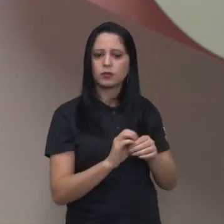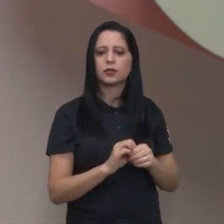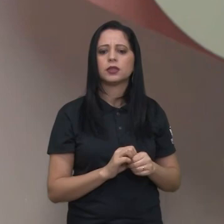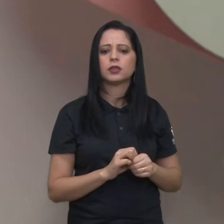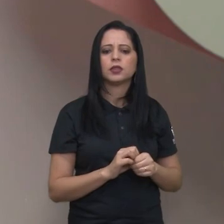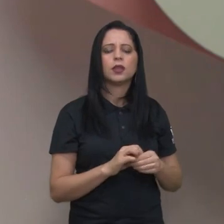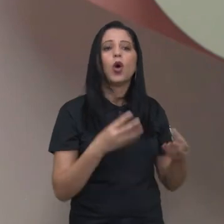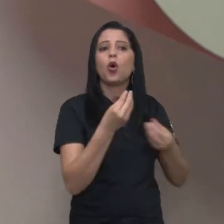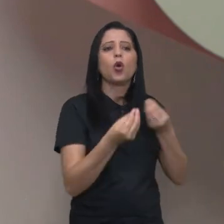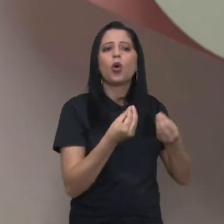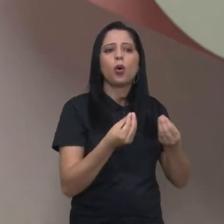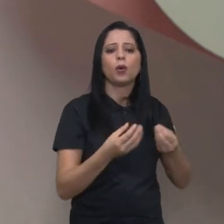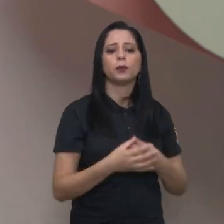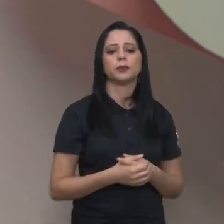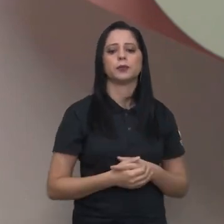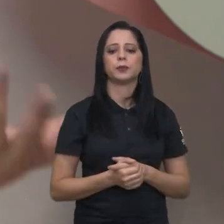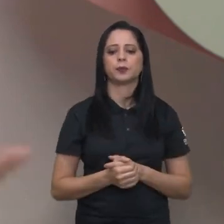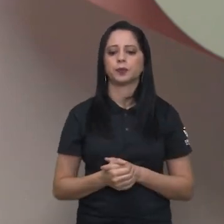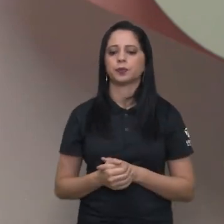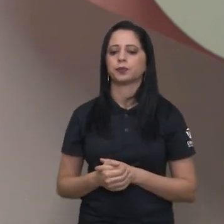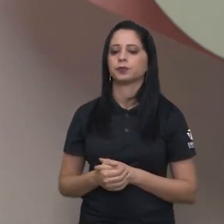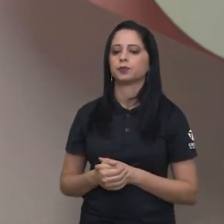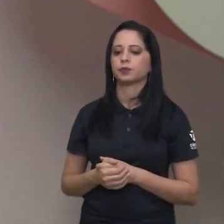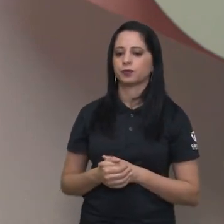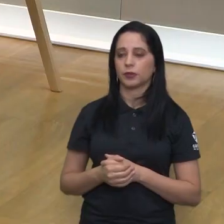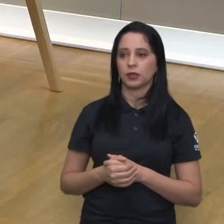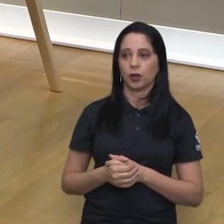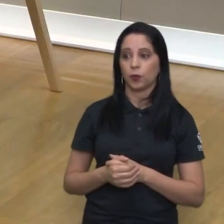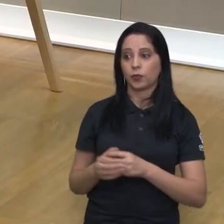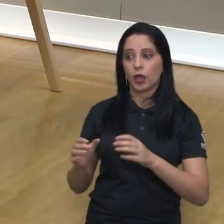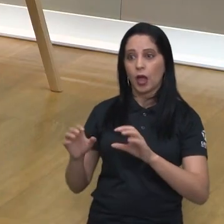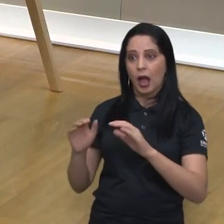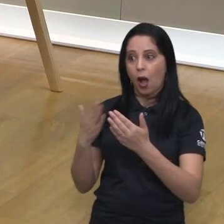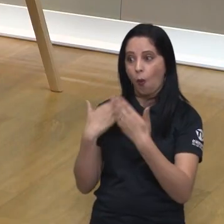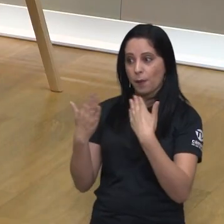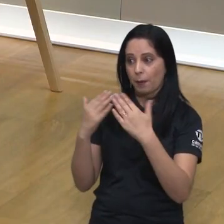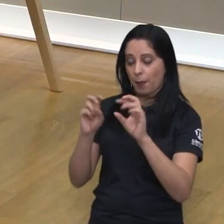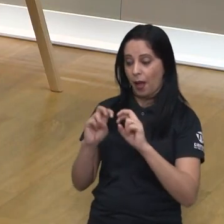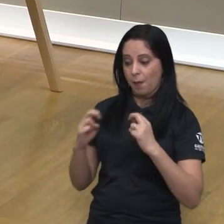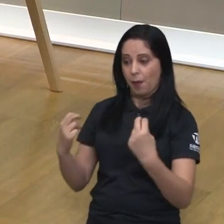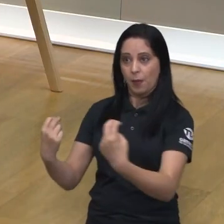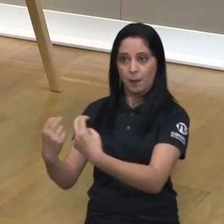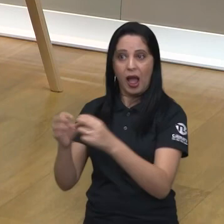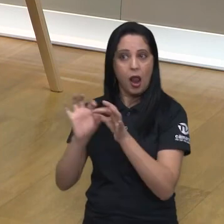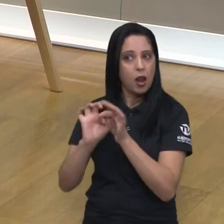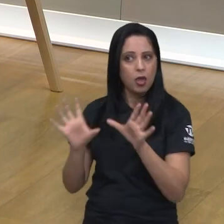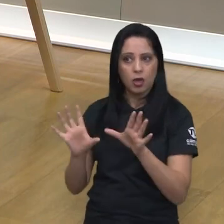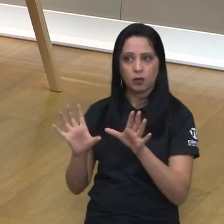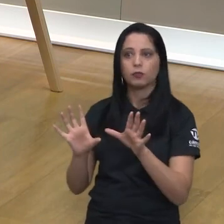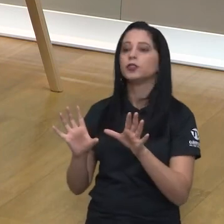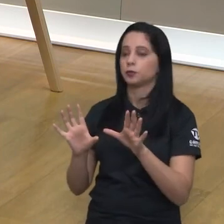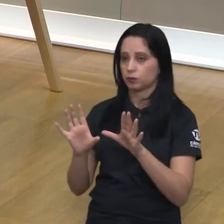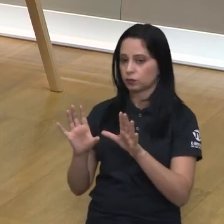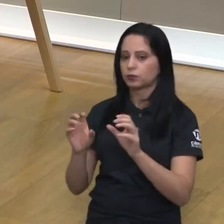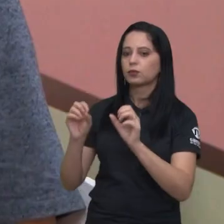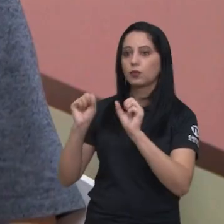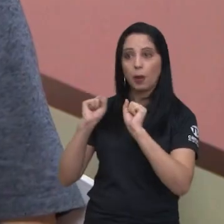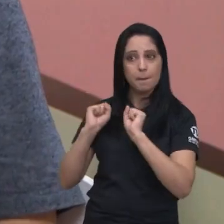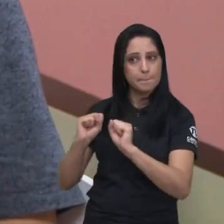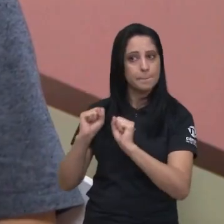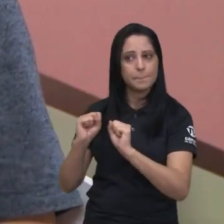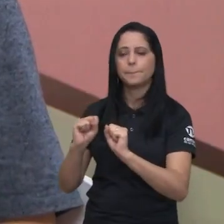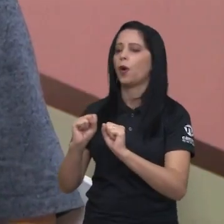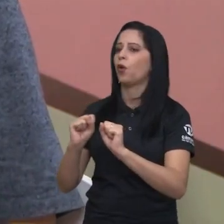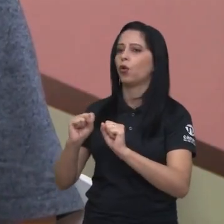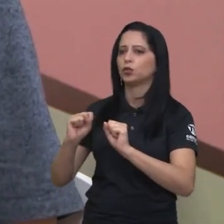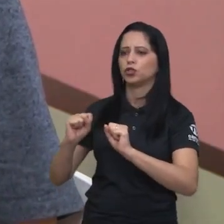Não tem custo. E qual o caminho? Como que eu faço para participar? É aberto para a população, né? Então a gente tem a participação tanto dos funcionários que cuidam